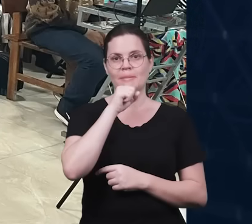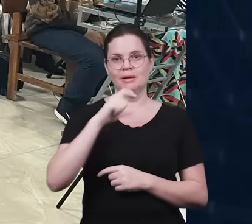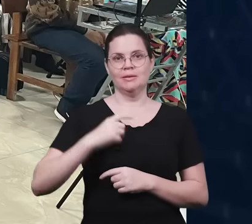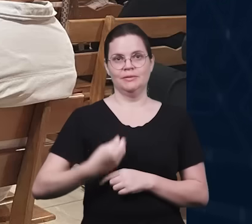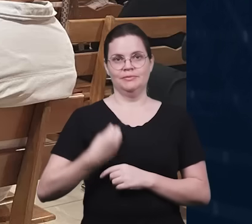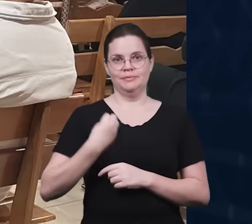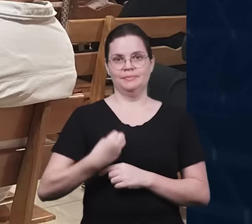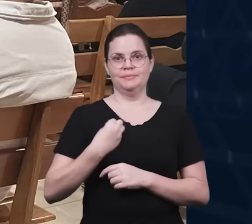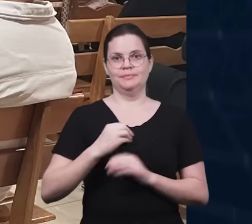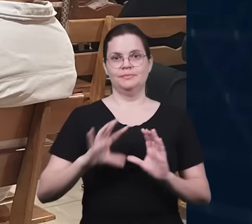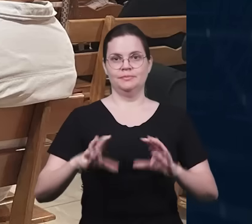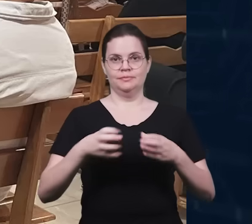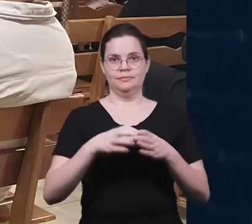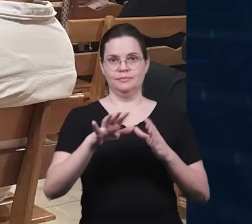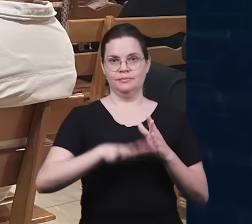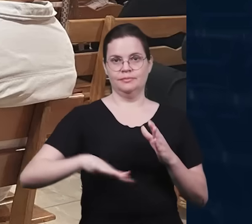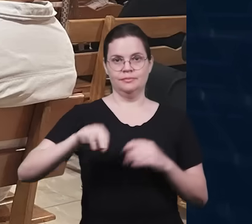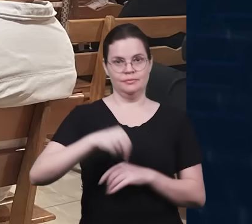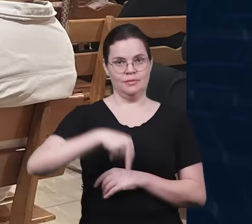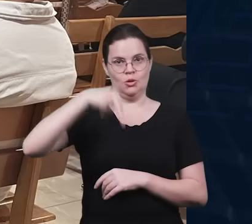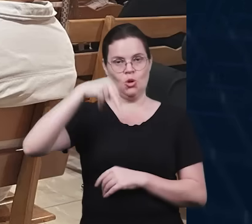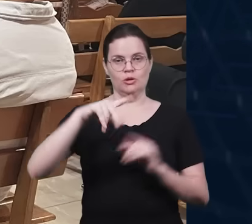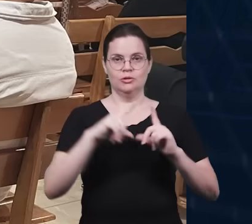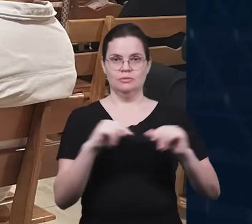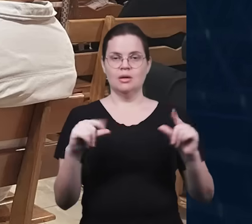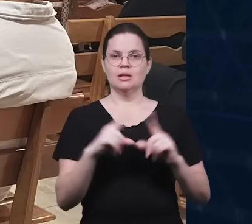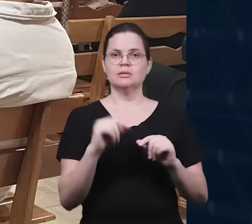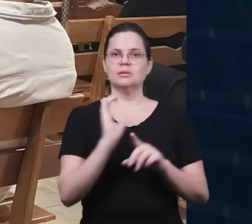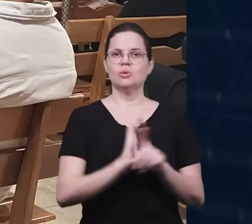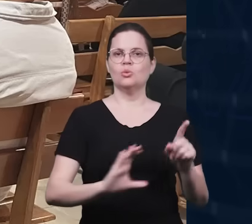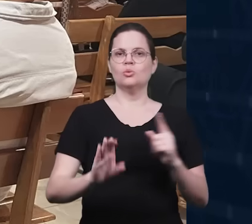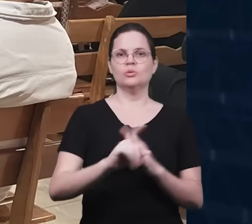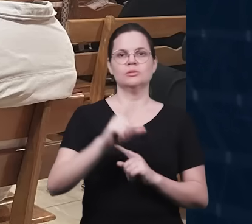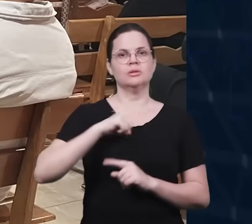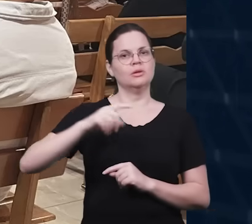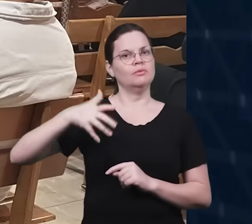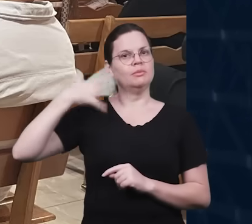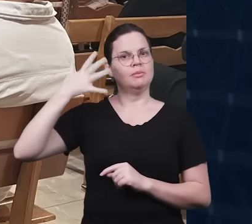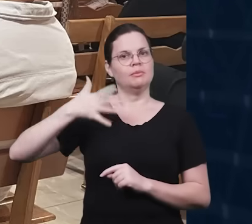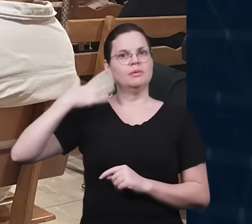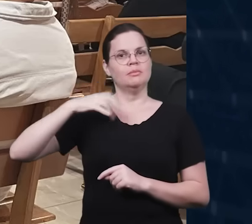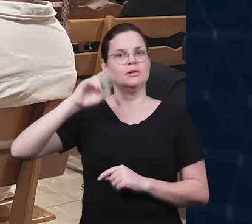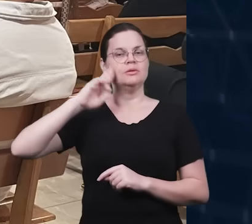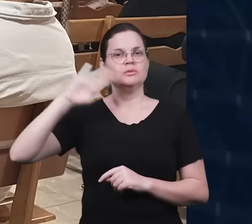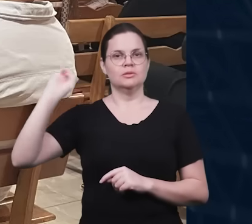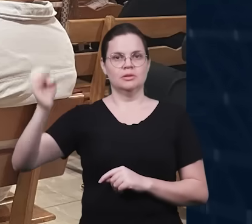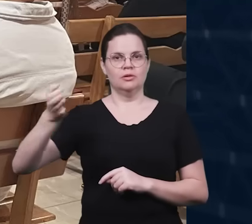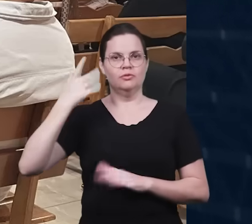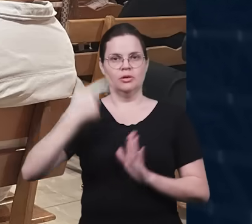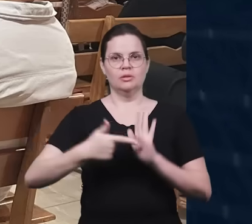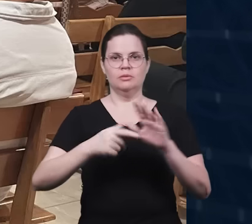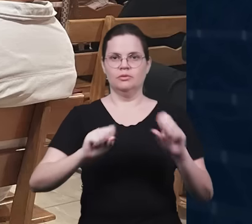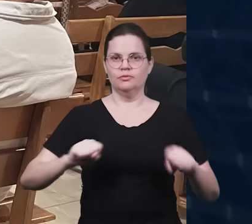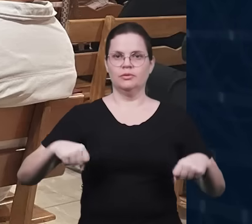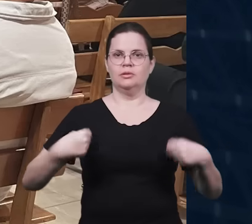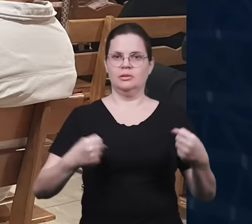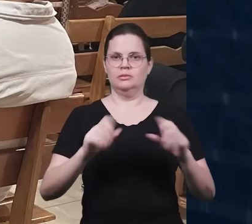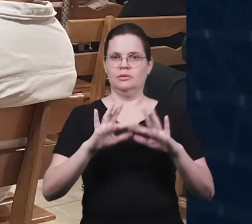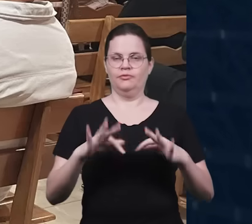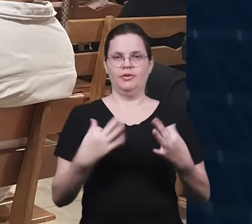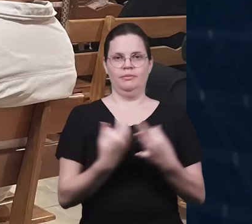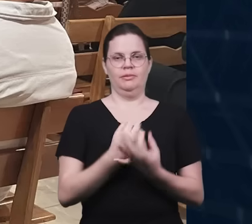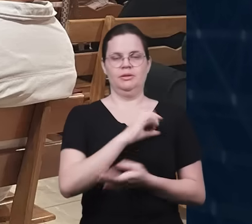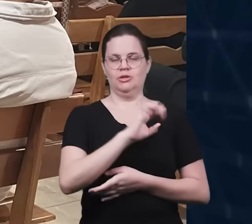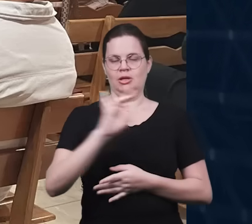que foi realizado pela micro-região Norte. E nesse culto foi ministrada uma palavra da parte do Senhor de fortalecimento para